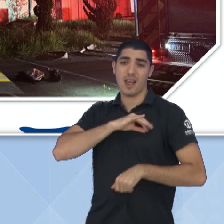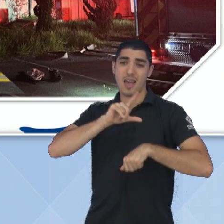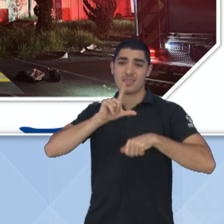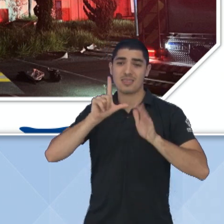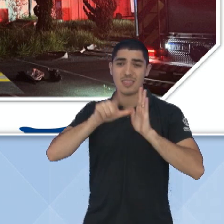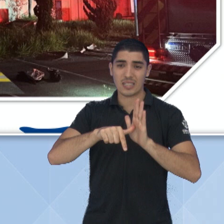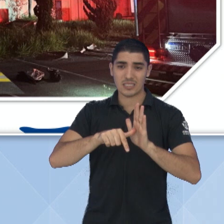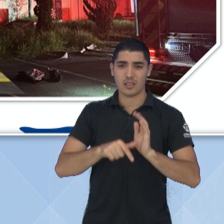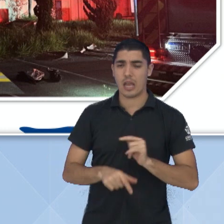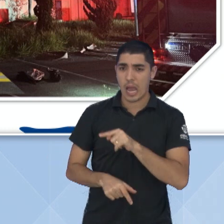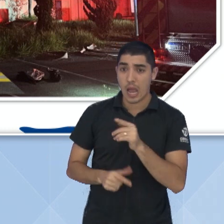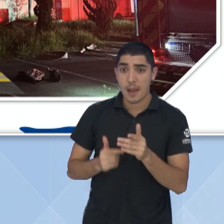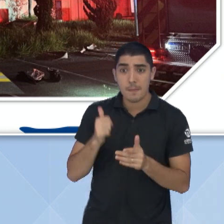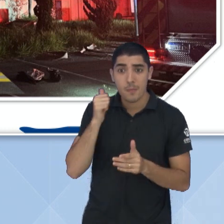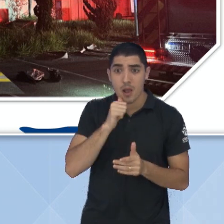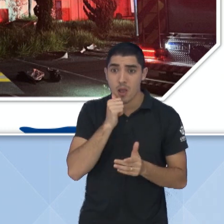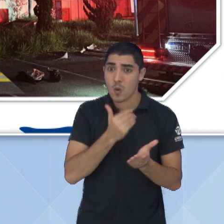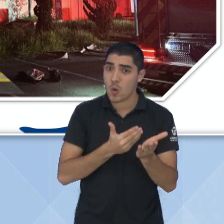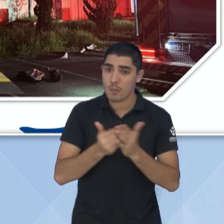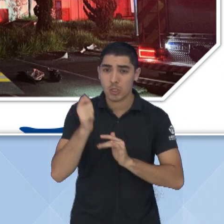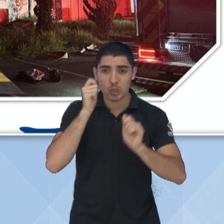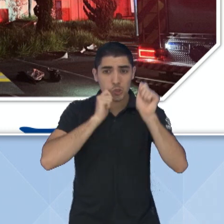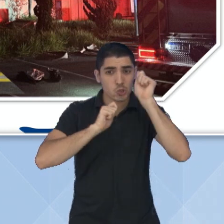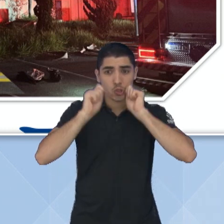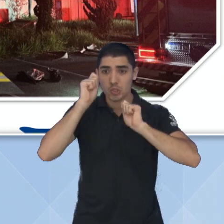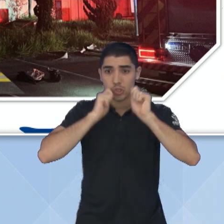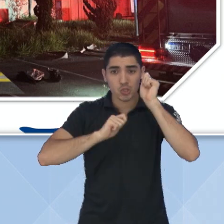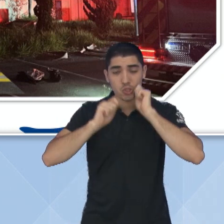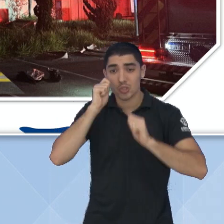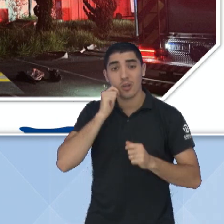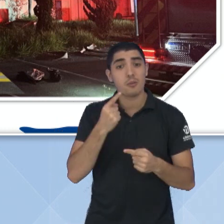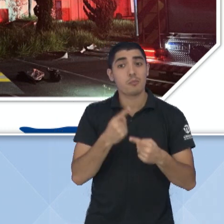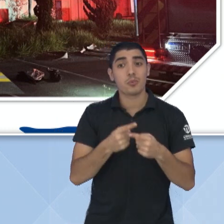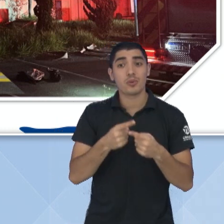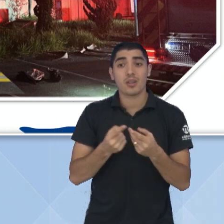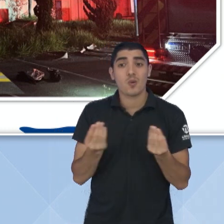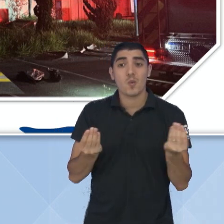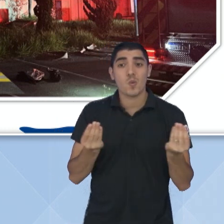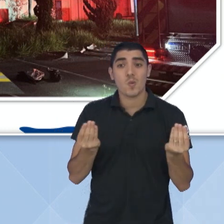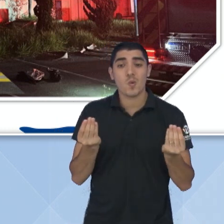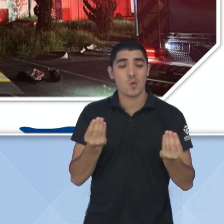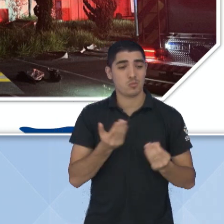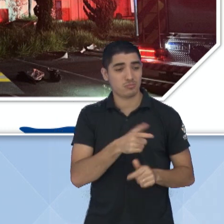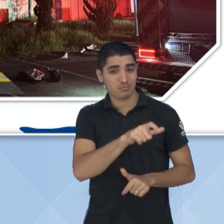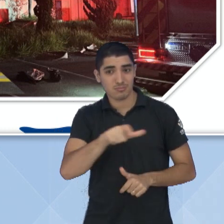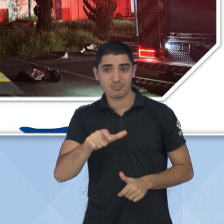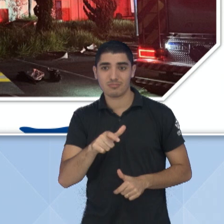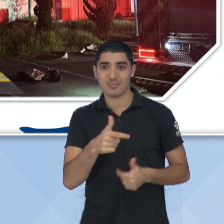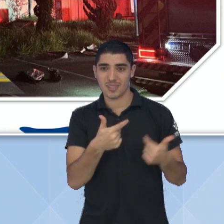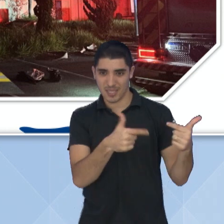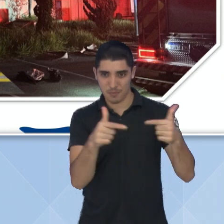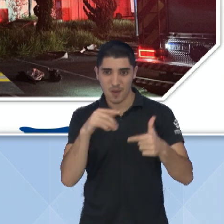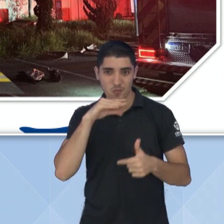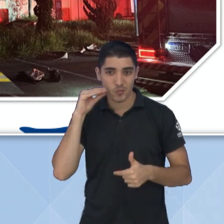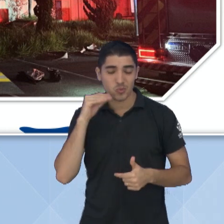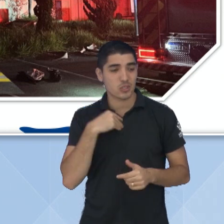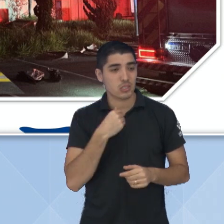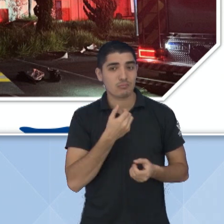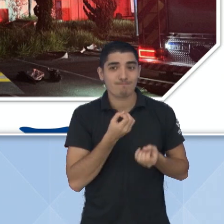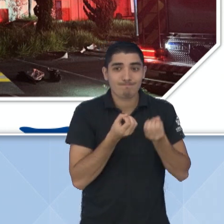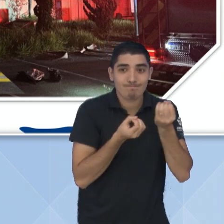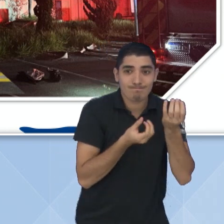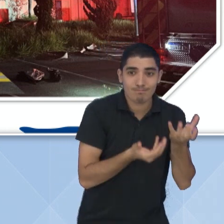crise de choro nesse dia, porque não tinha mais o que dizer para seus colegas e funcionários, e médicos